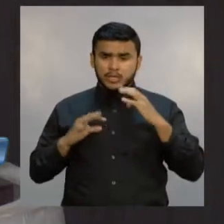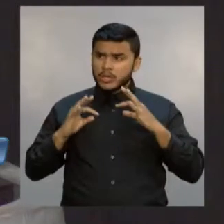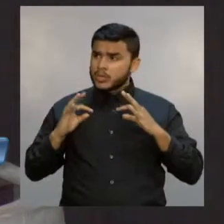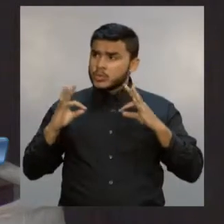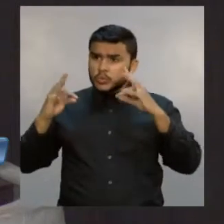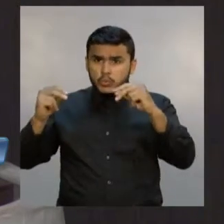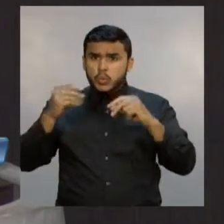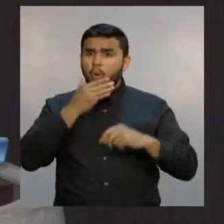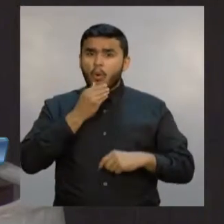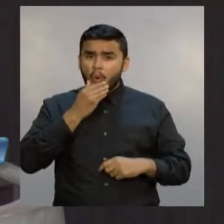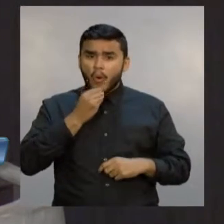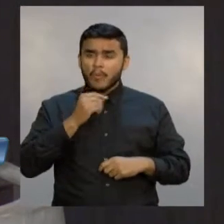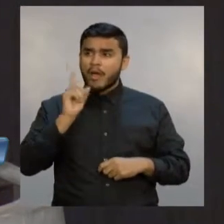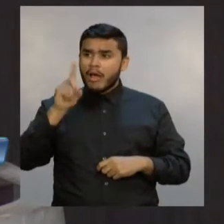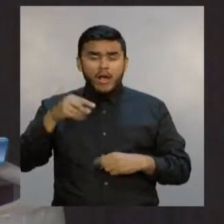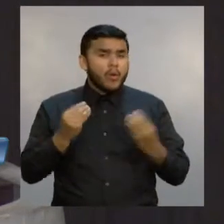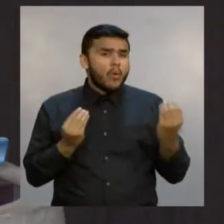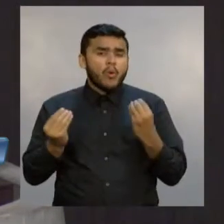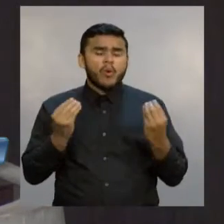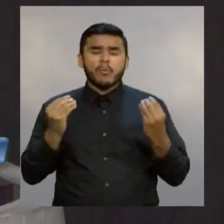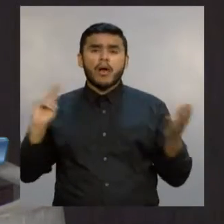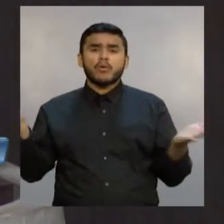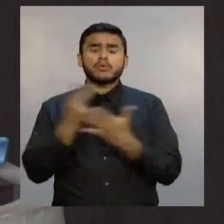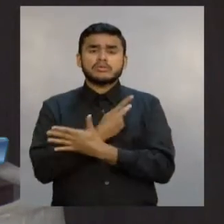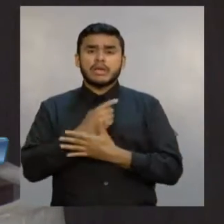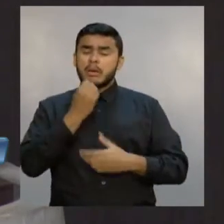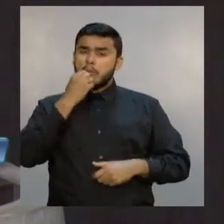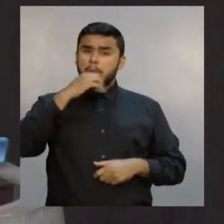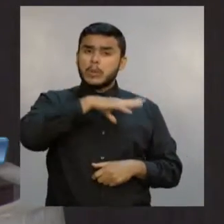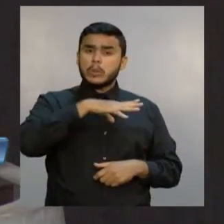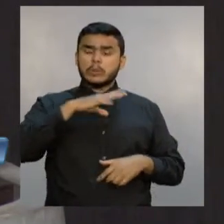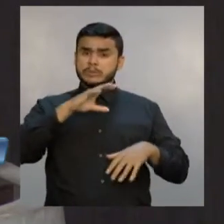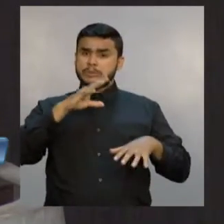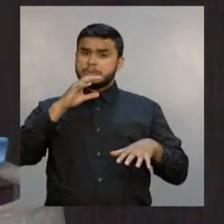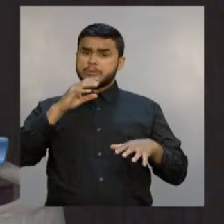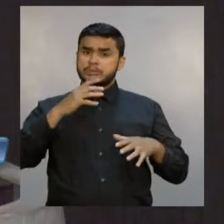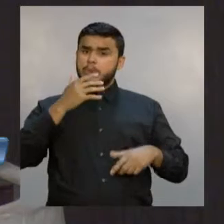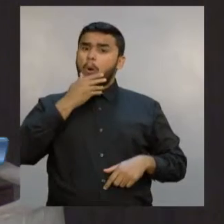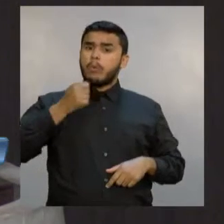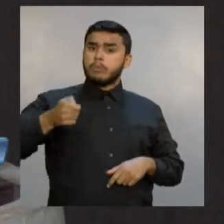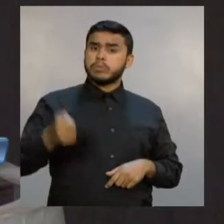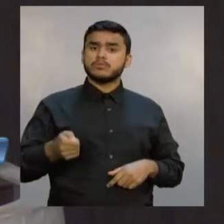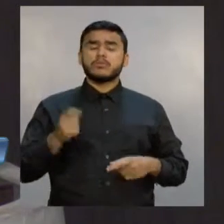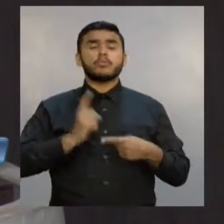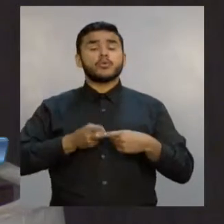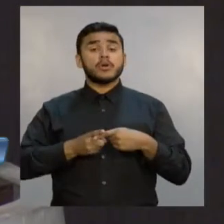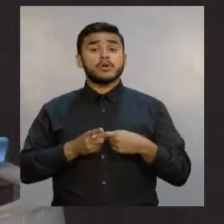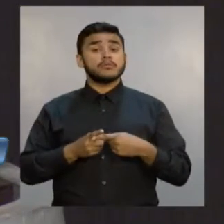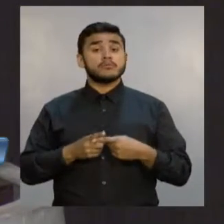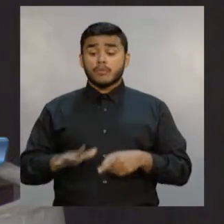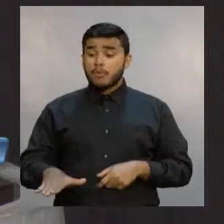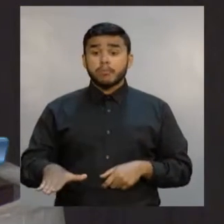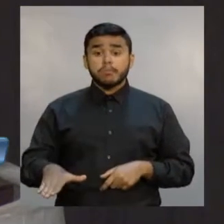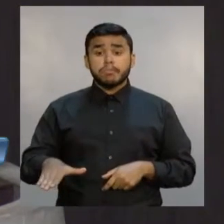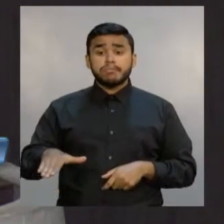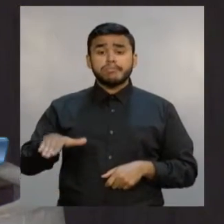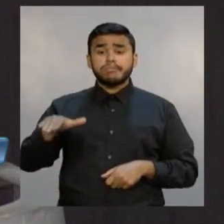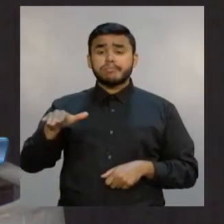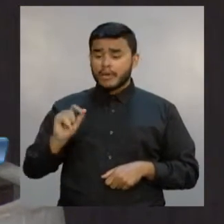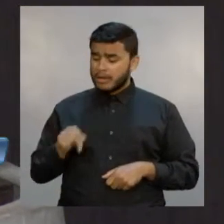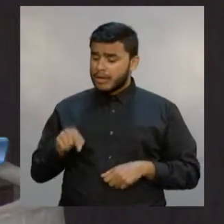carnaval. Vejam os feminicídios que aconteceram na casa de 452 feminicídios no